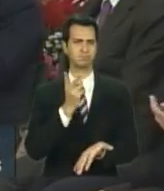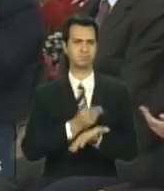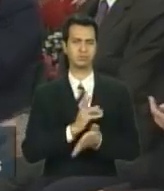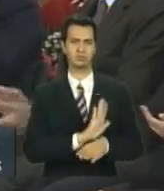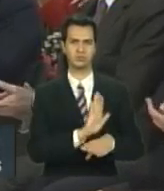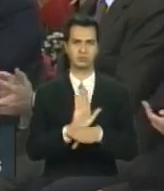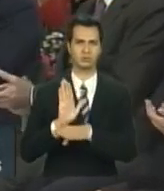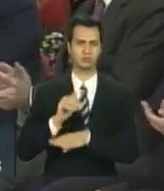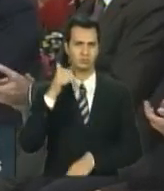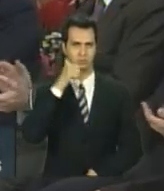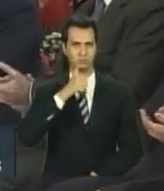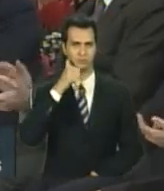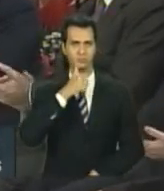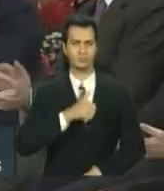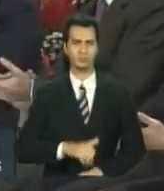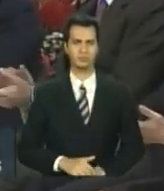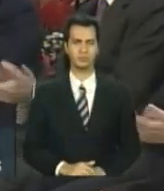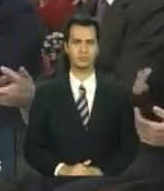luta das mulheres.